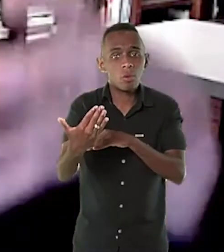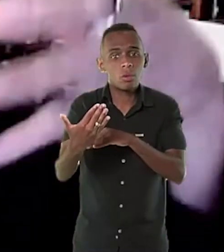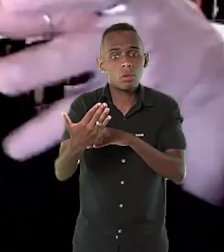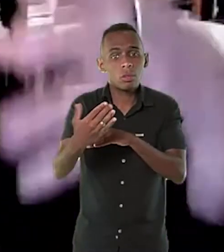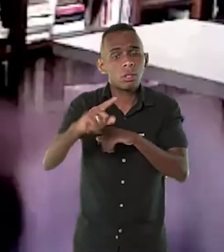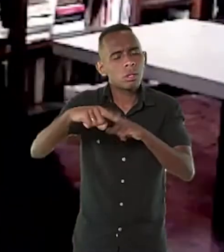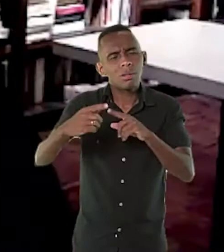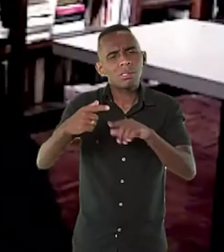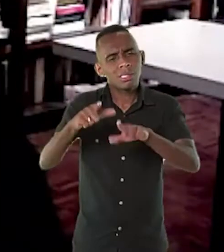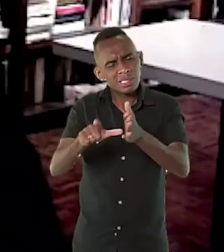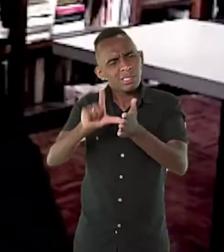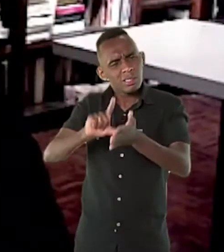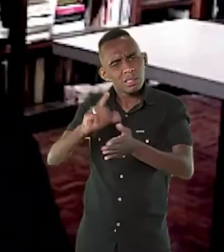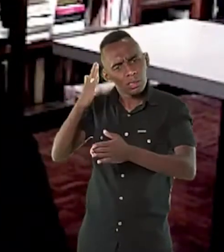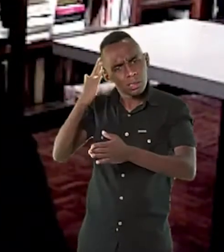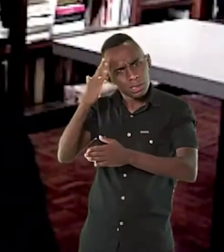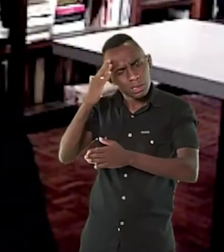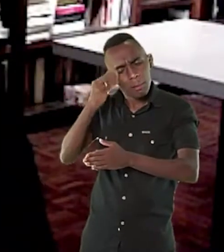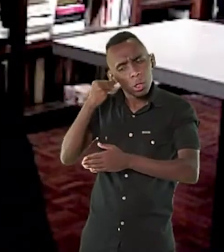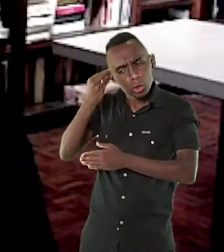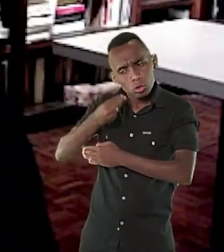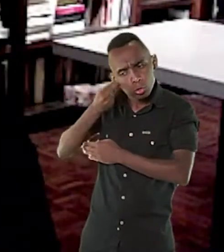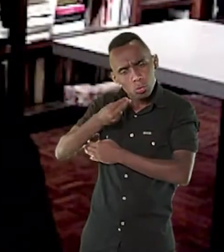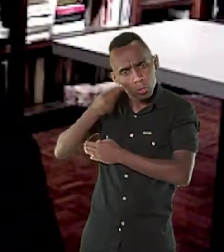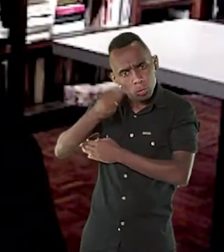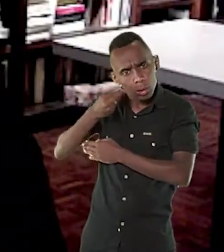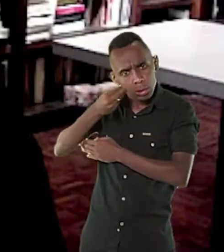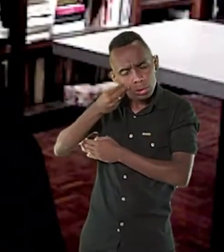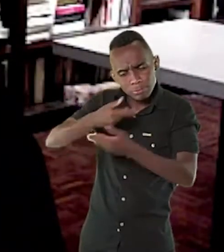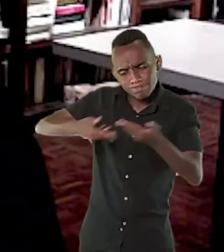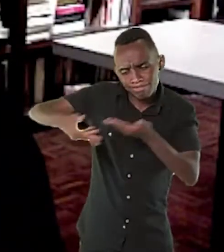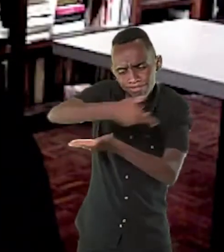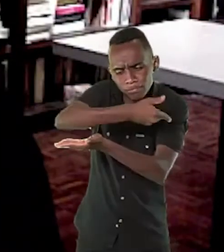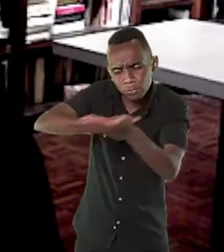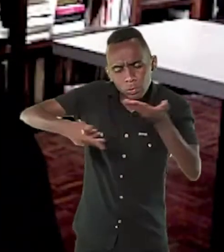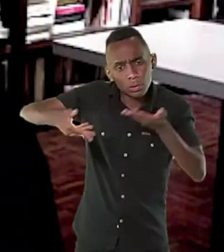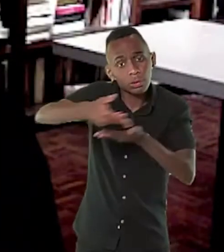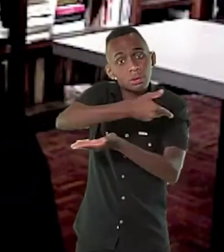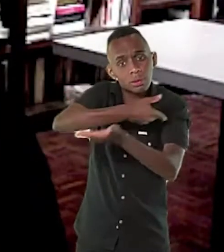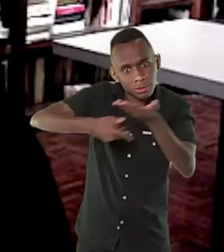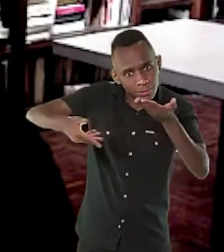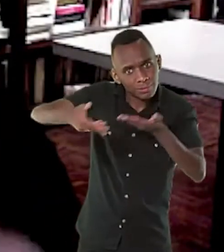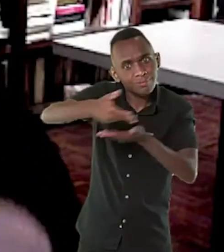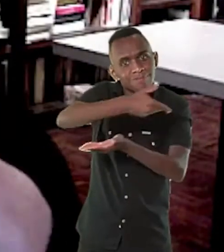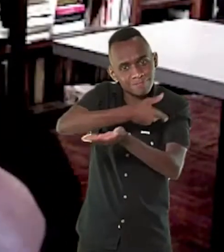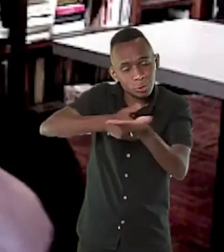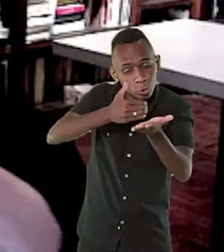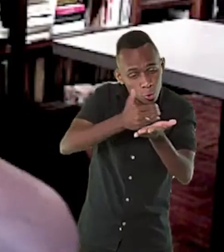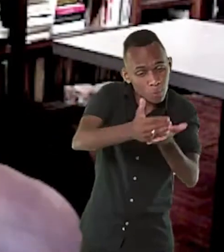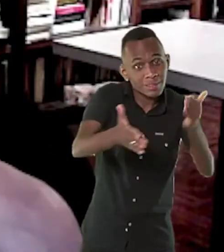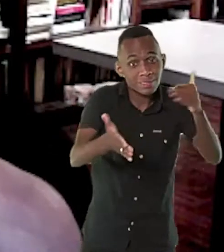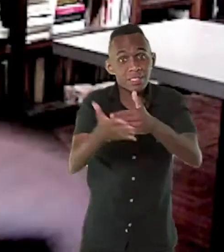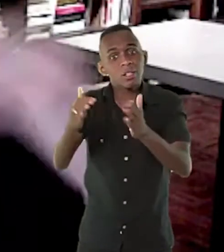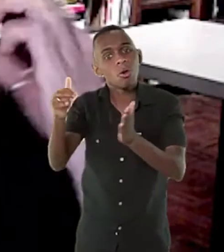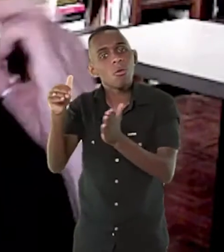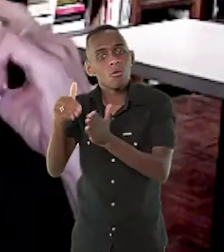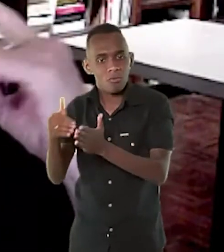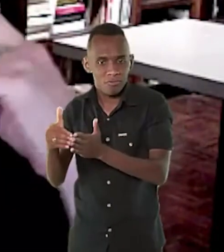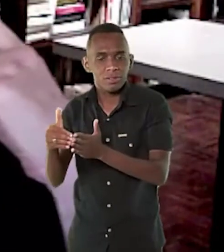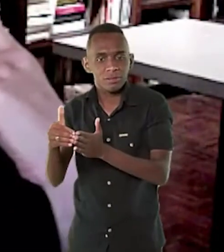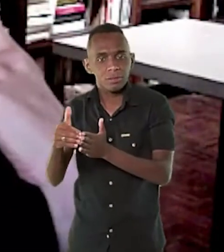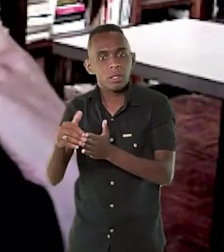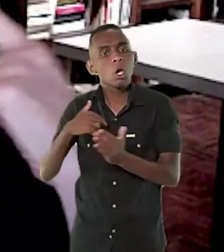pressupõe essa experiência transversal de ponta a ponta. E eu concordo muito